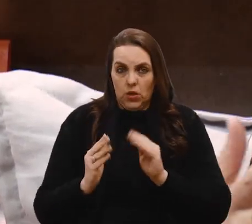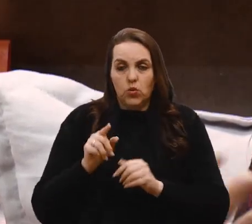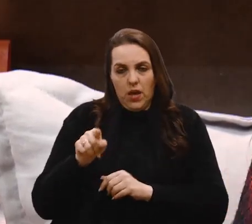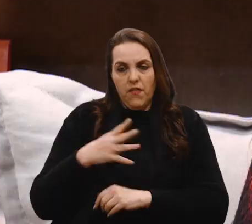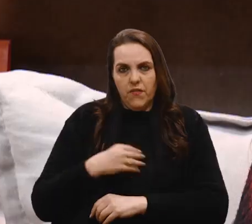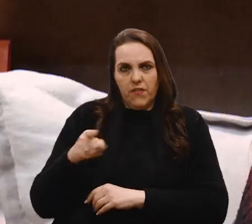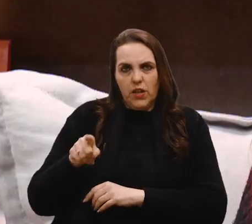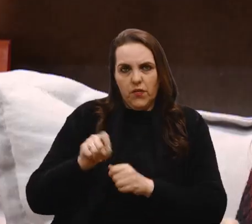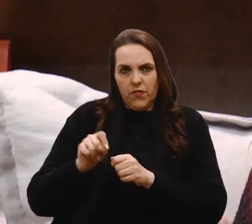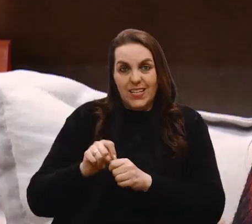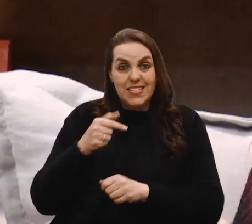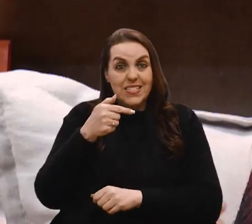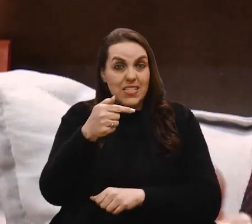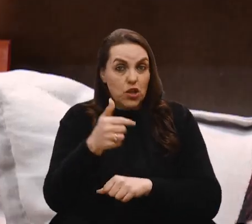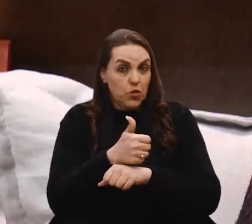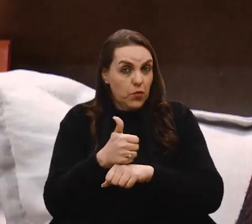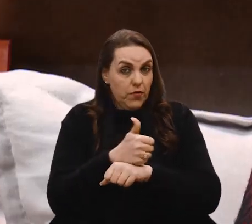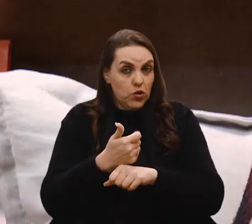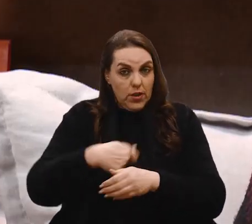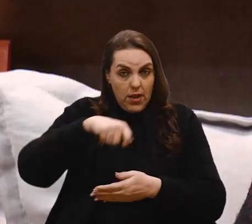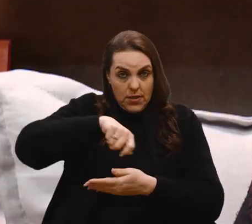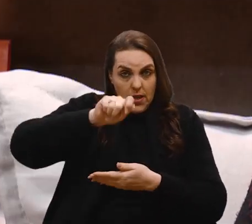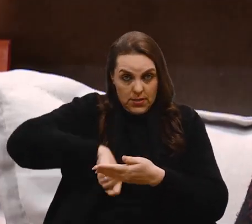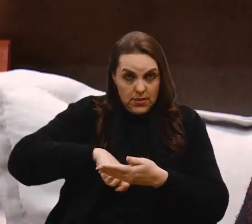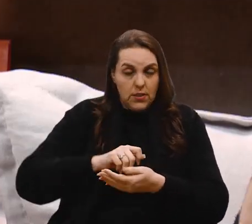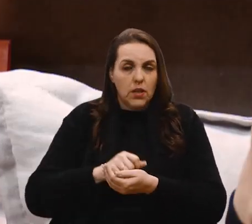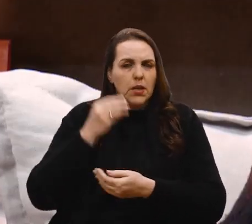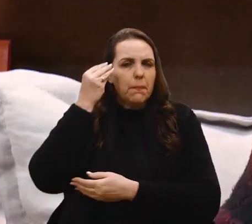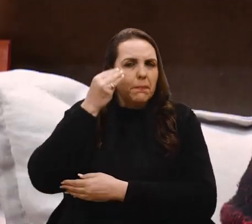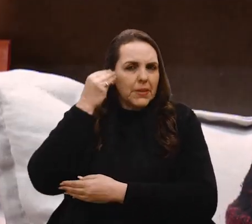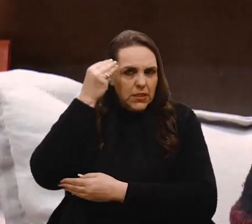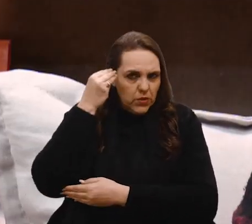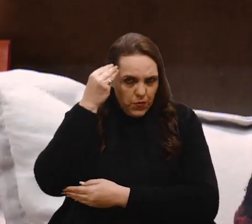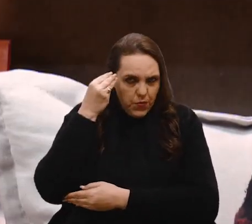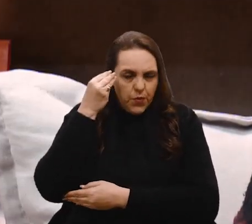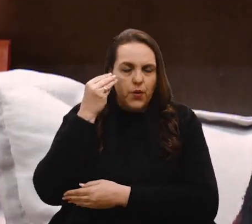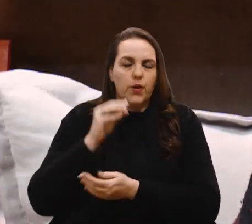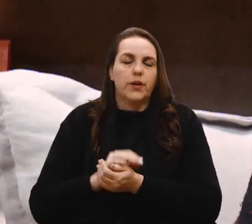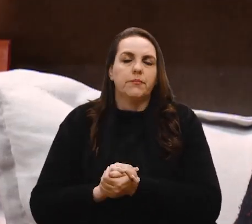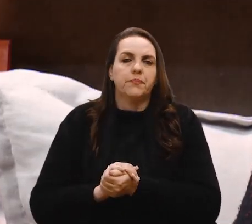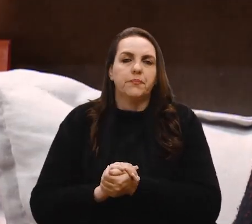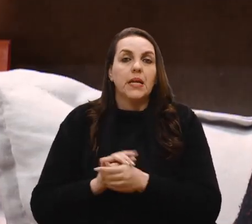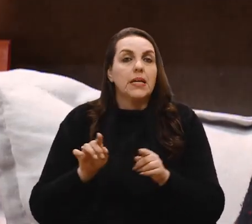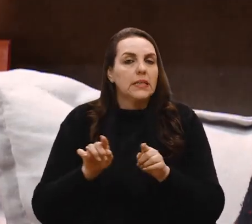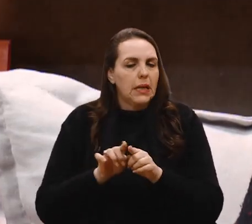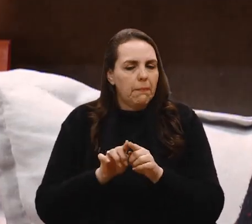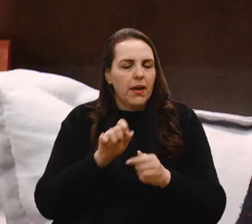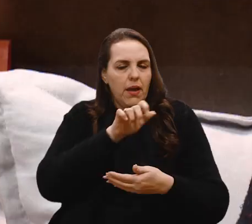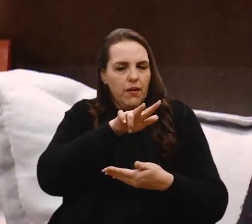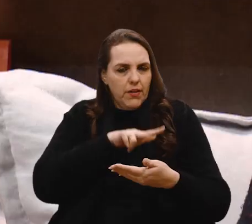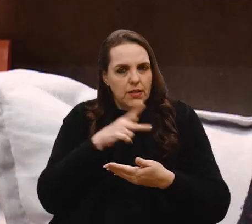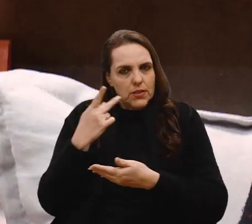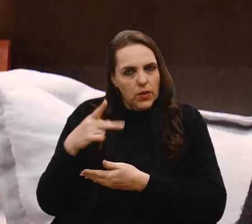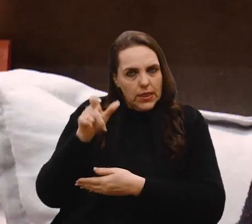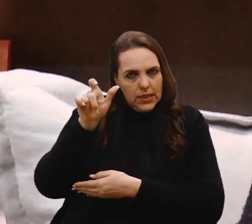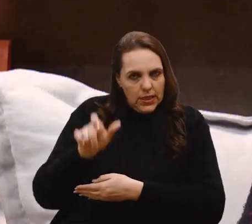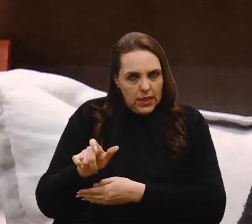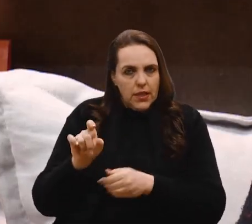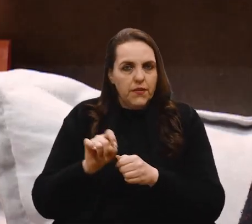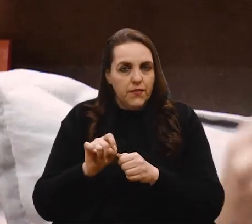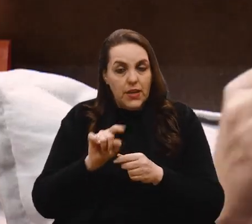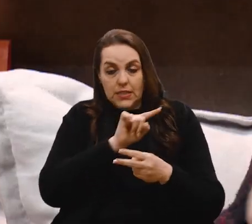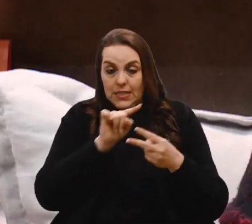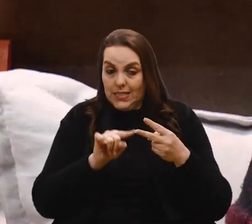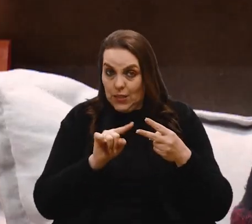foram 7 profissionais que assinaram, né? Psicóloga, a que tinha feito a avaliação dele também, então era